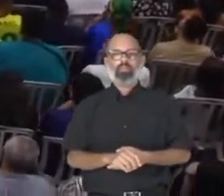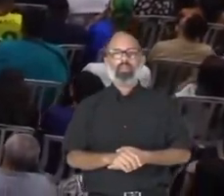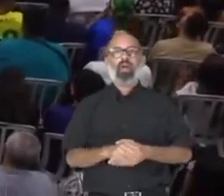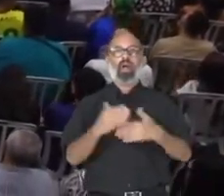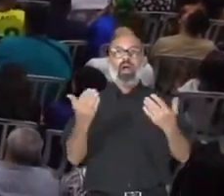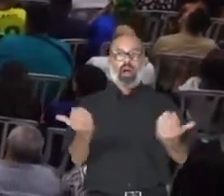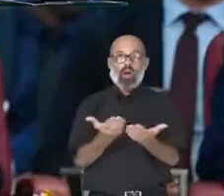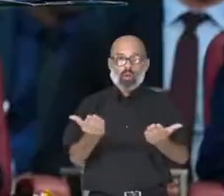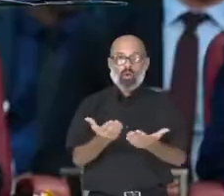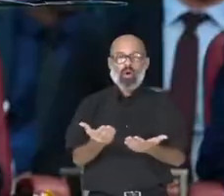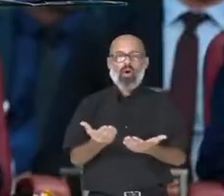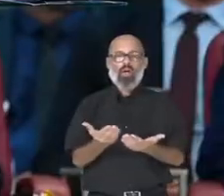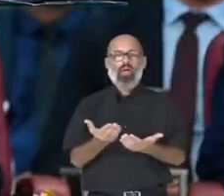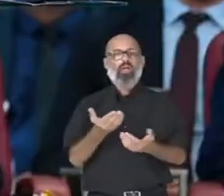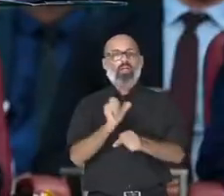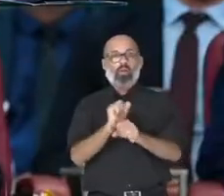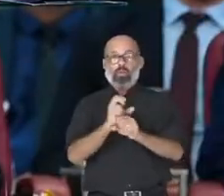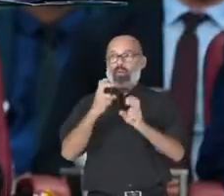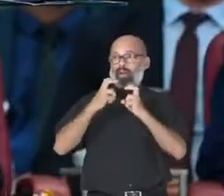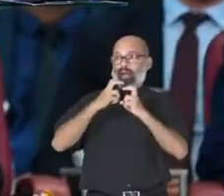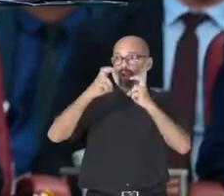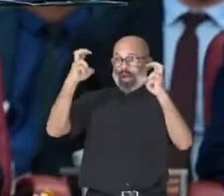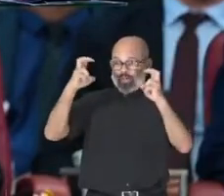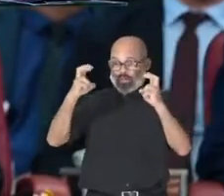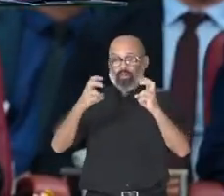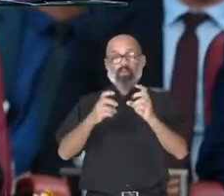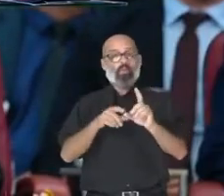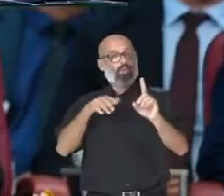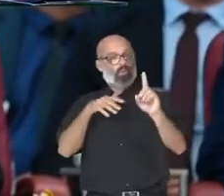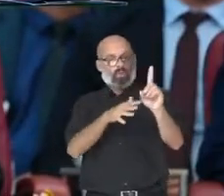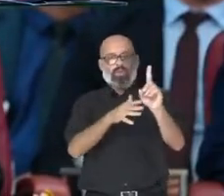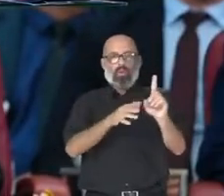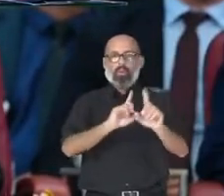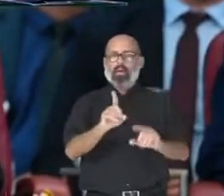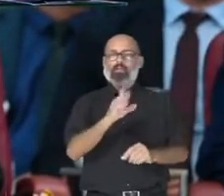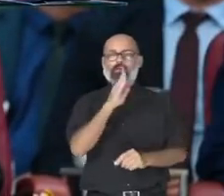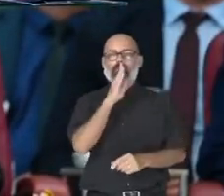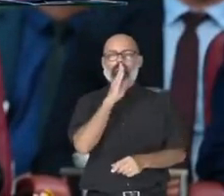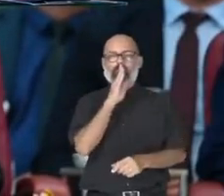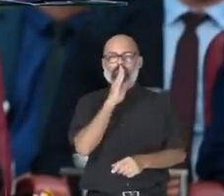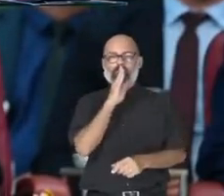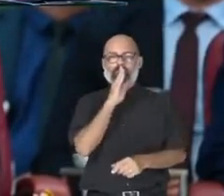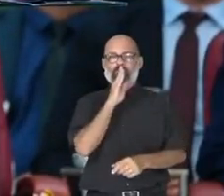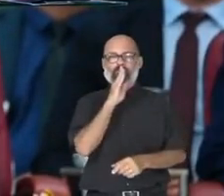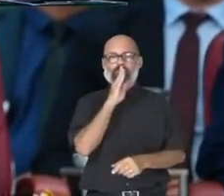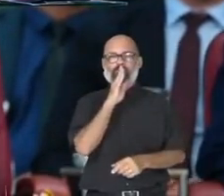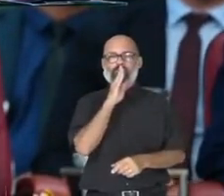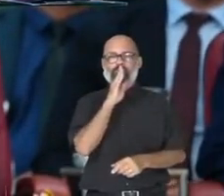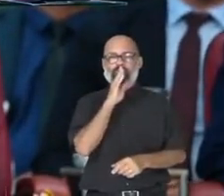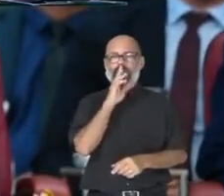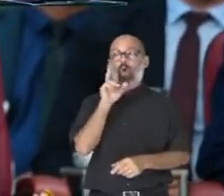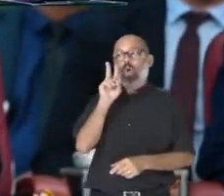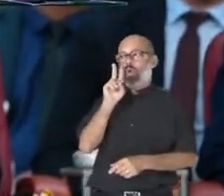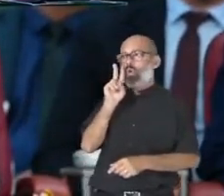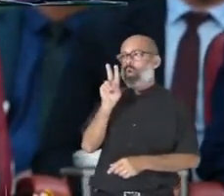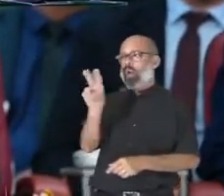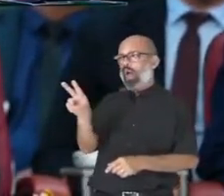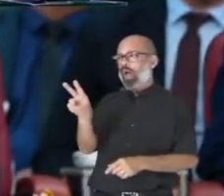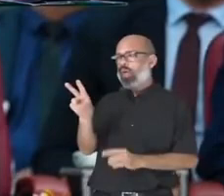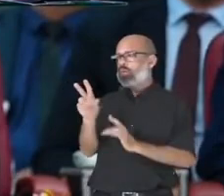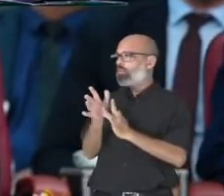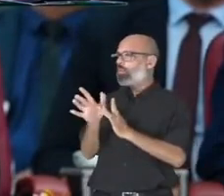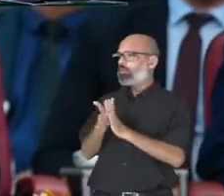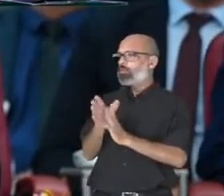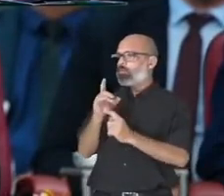Eu esperava um grito como esse dos discípulos, mas eles não deram. Eles olharam para ele e ficaram